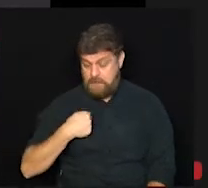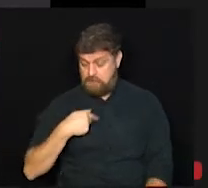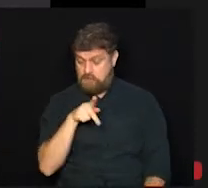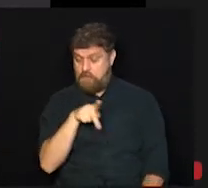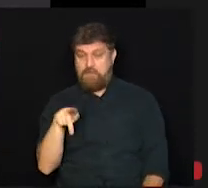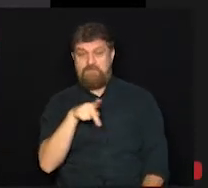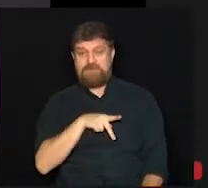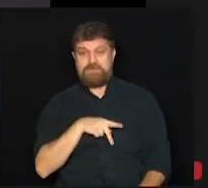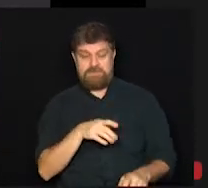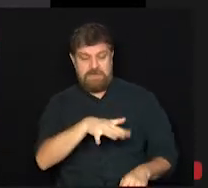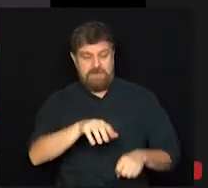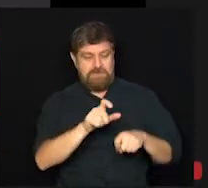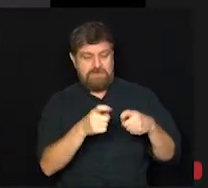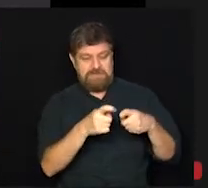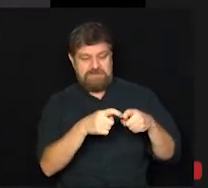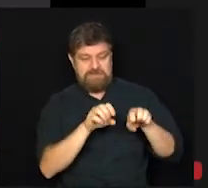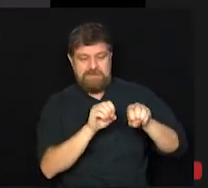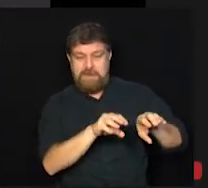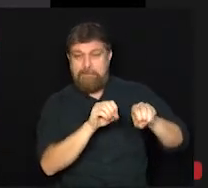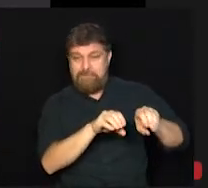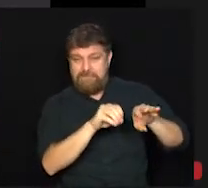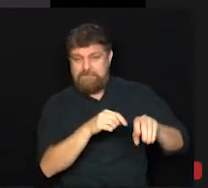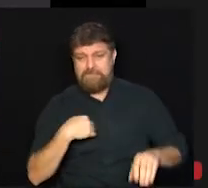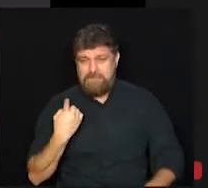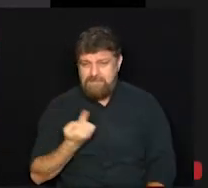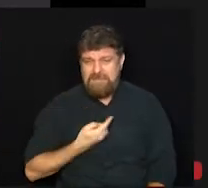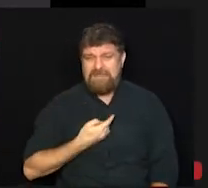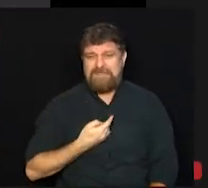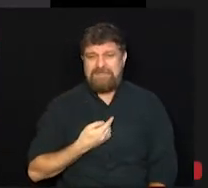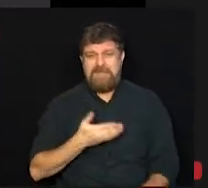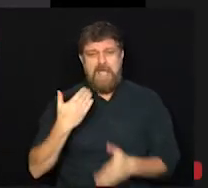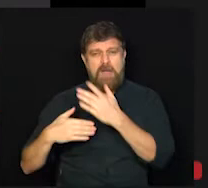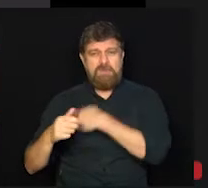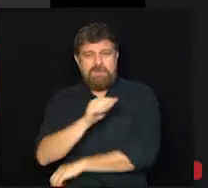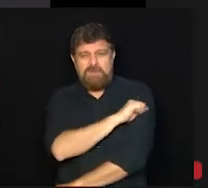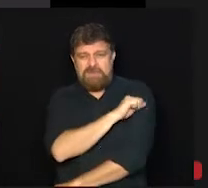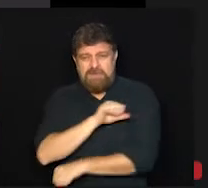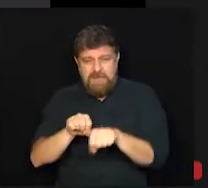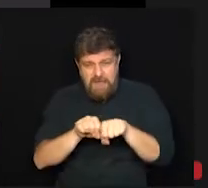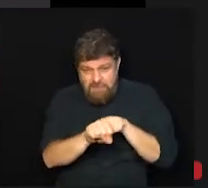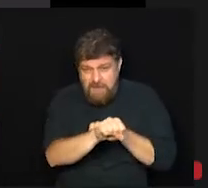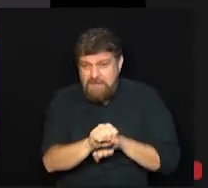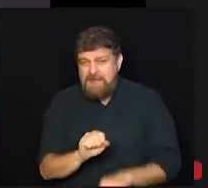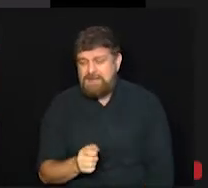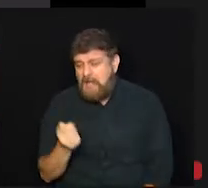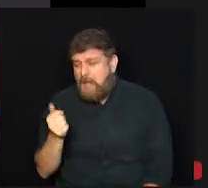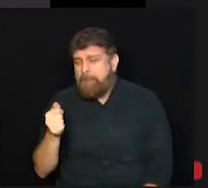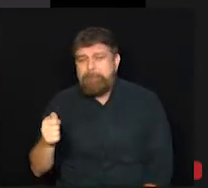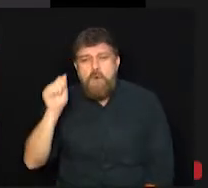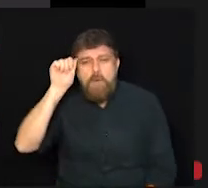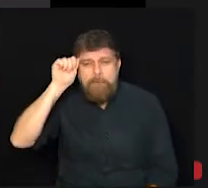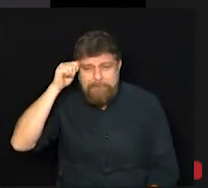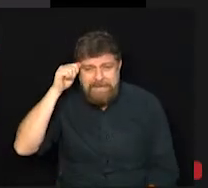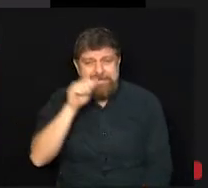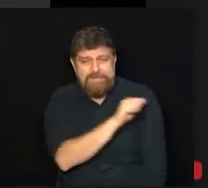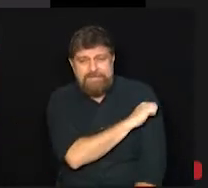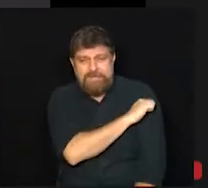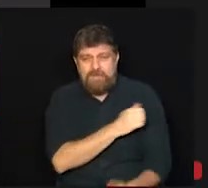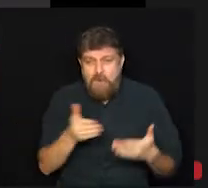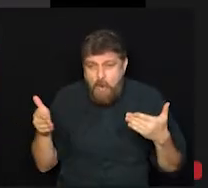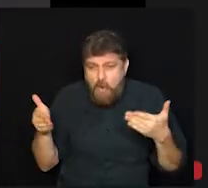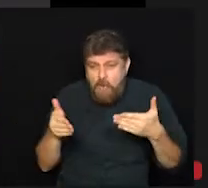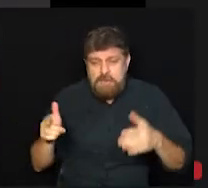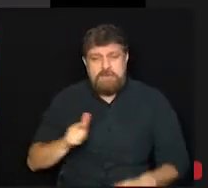que até alguns anos atrás a gente tinha muito poucos estudantes que concluíam o curso que eram pretos ou pardos, e hoje